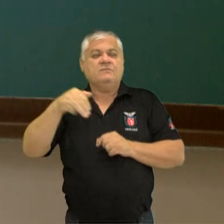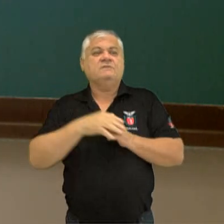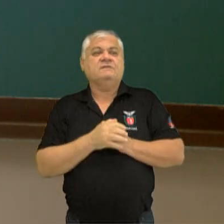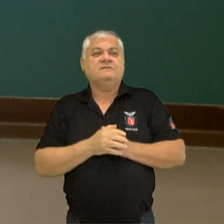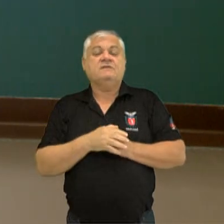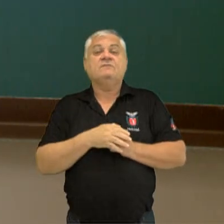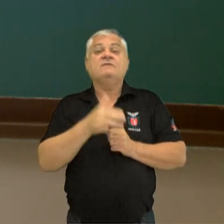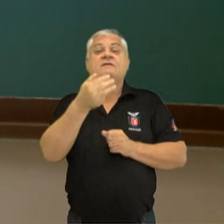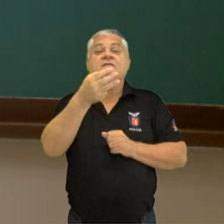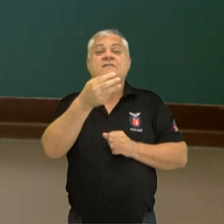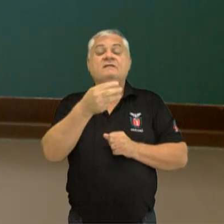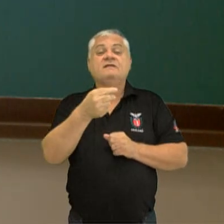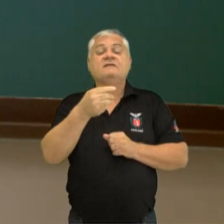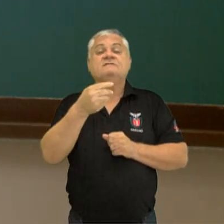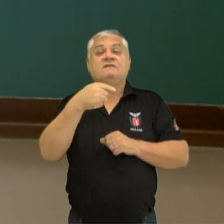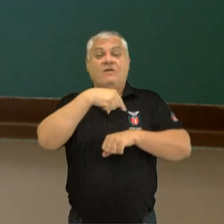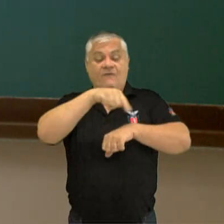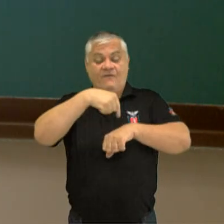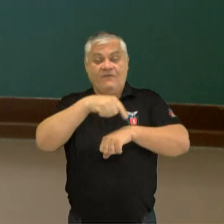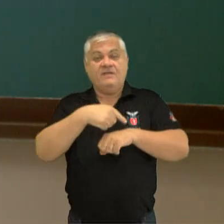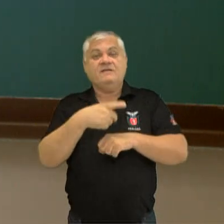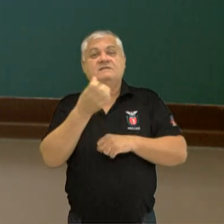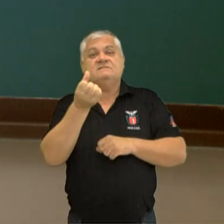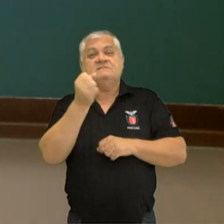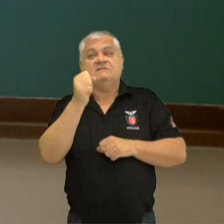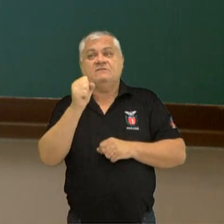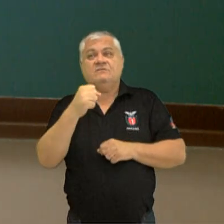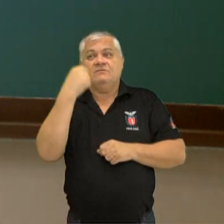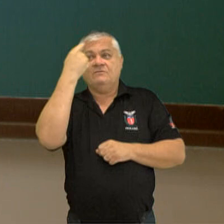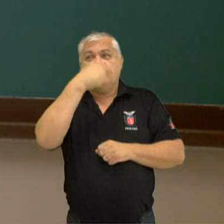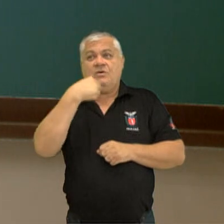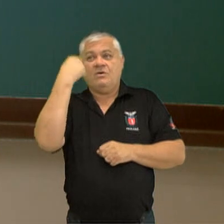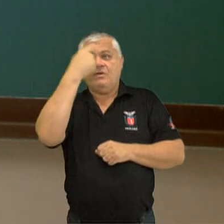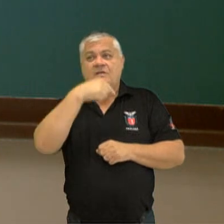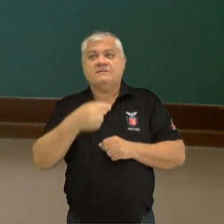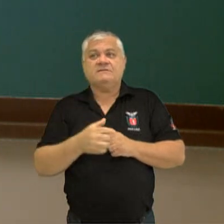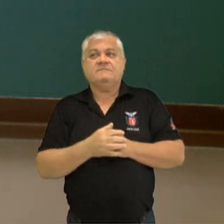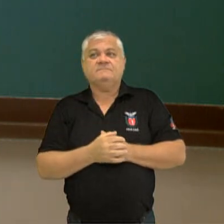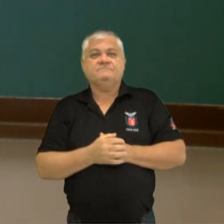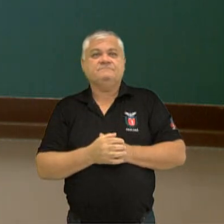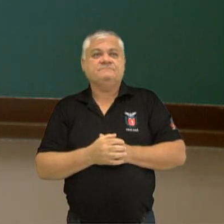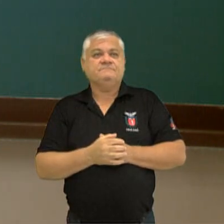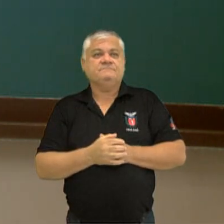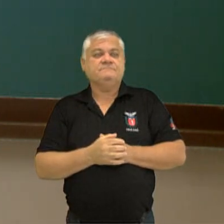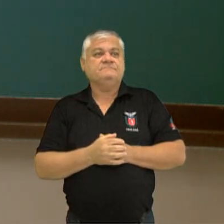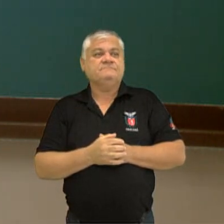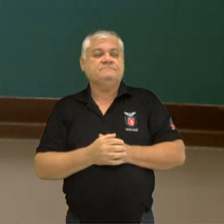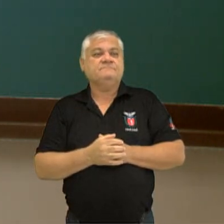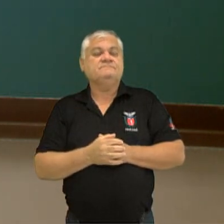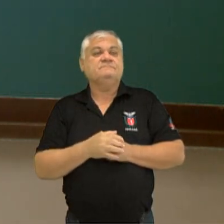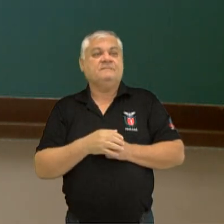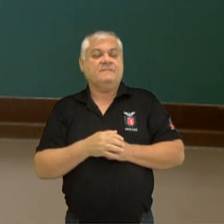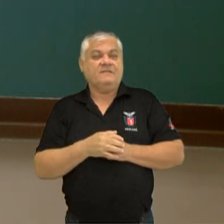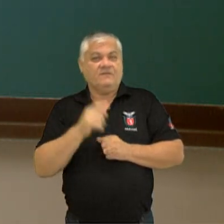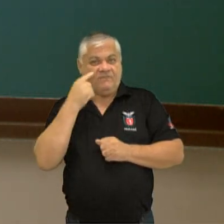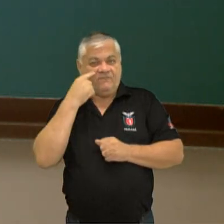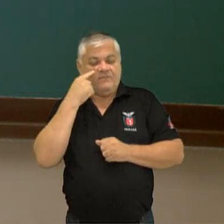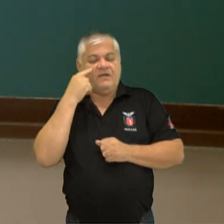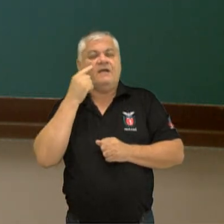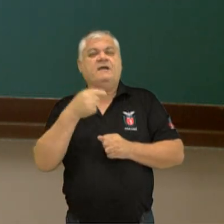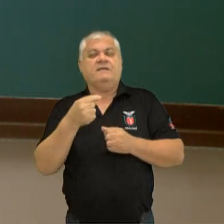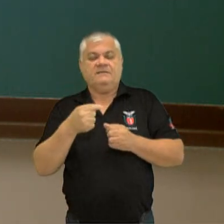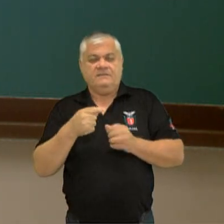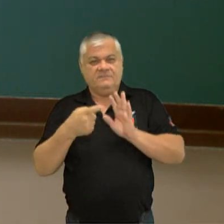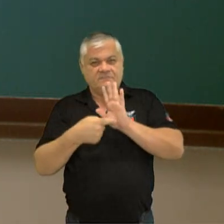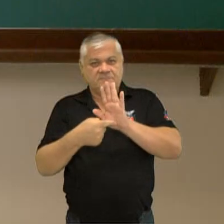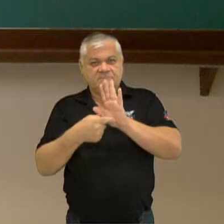e 68 em horas. O que vocês vão fazer agora? Os slides vão estar passando para vocês no decorrer